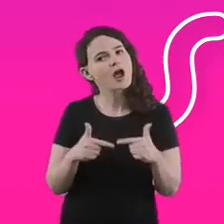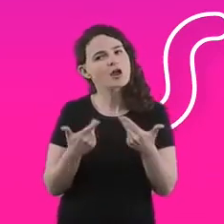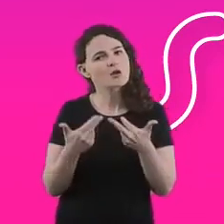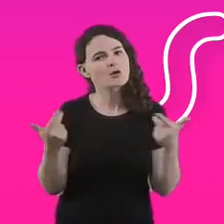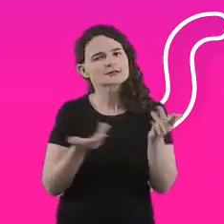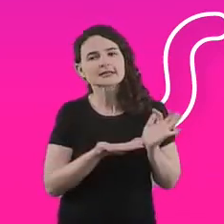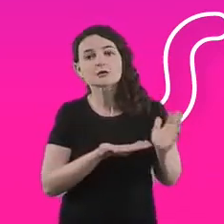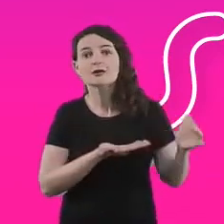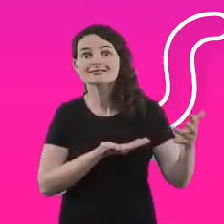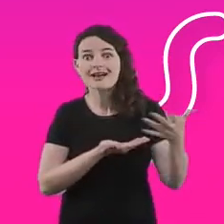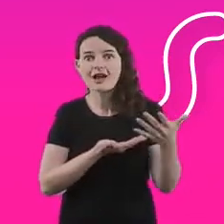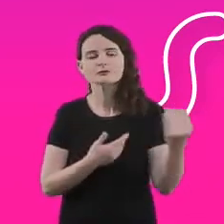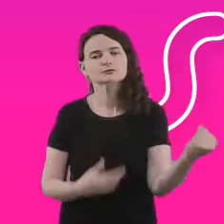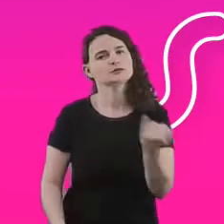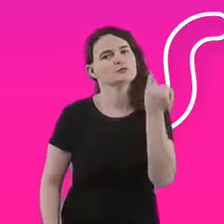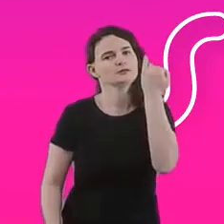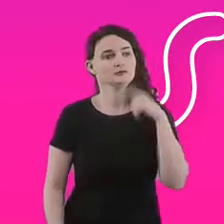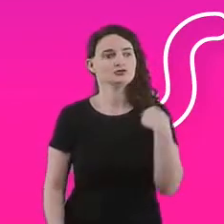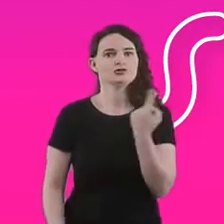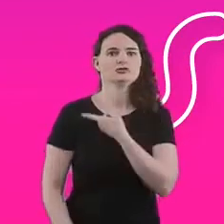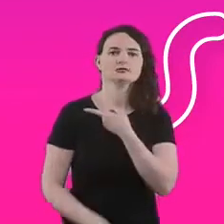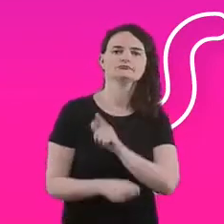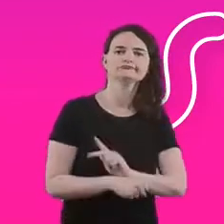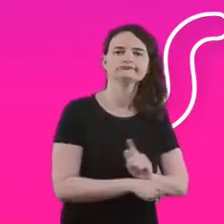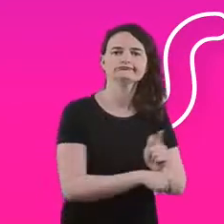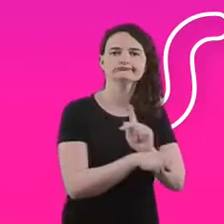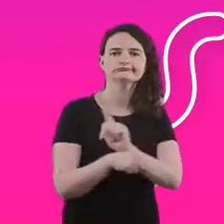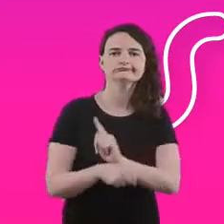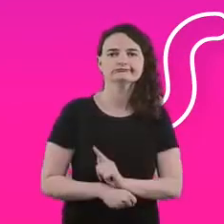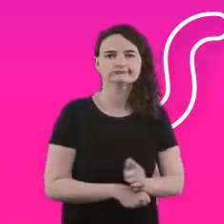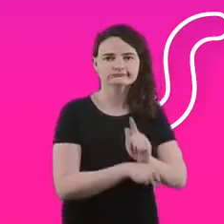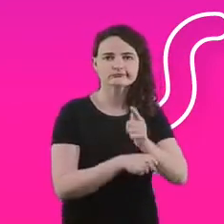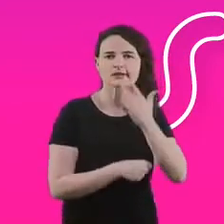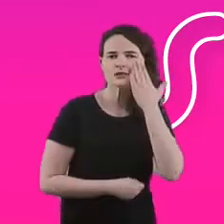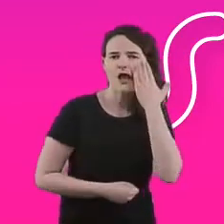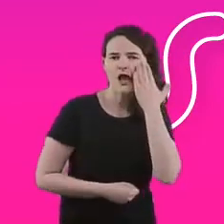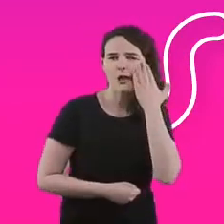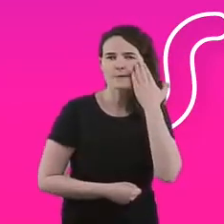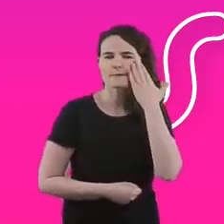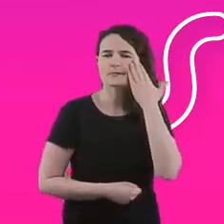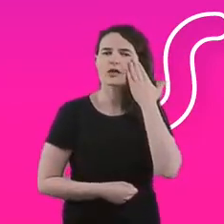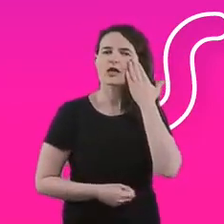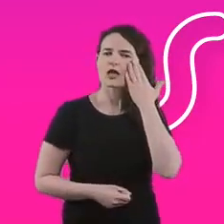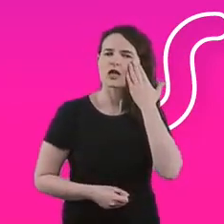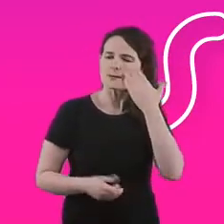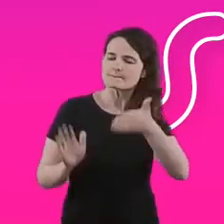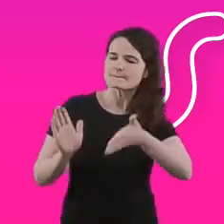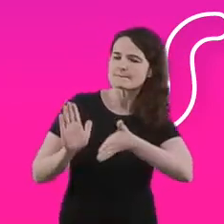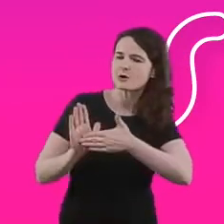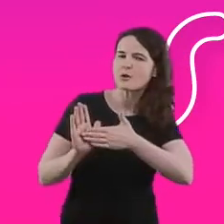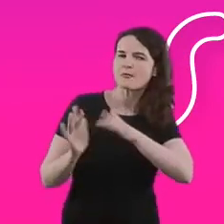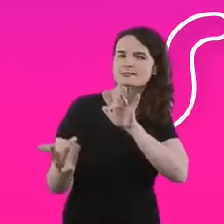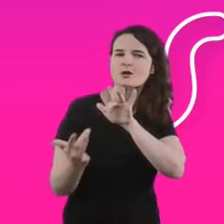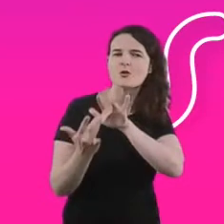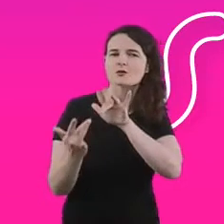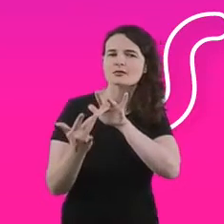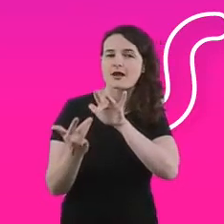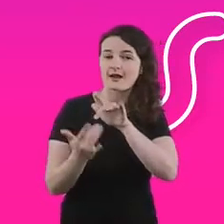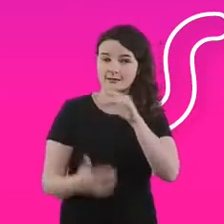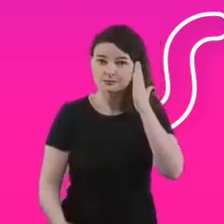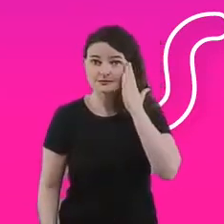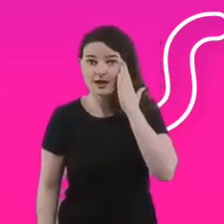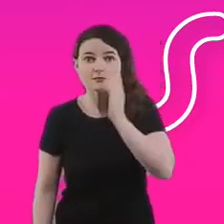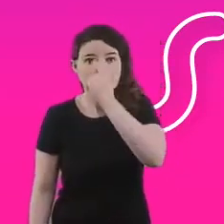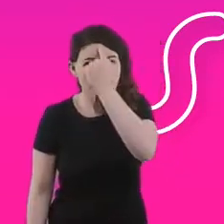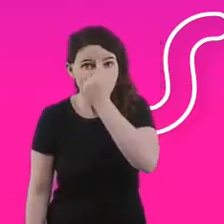rico para a gente, né, porque permite a gente desenvolver abordagens que levam em consideração não só o perfil desse usuário, mas